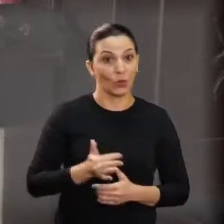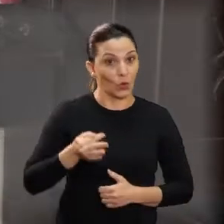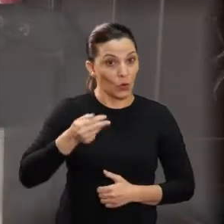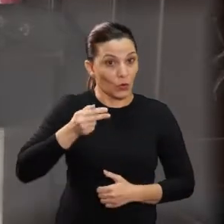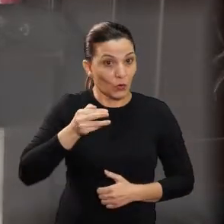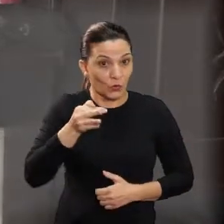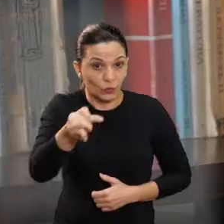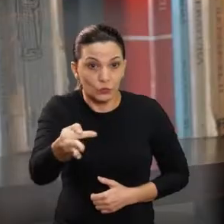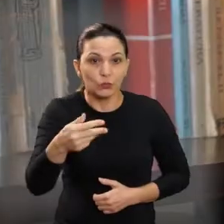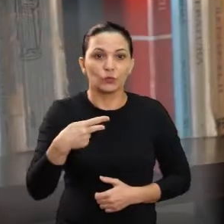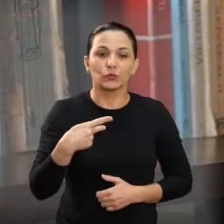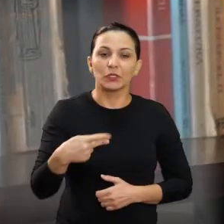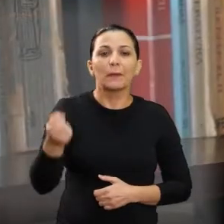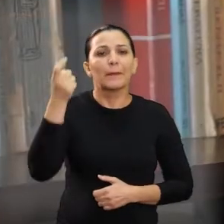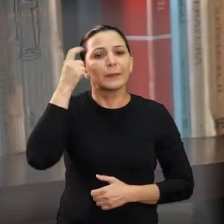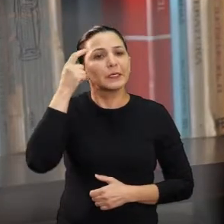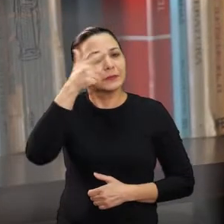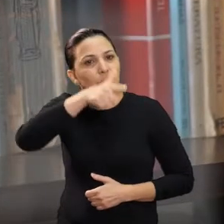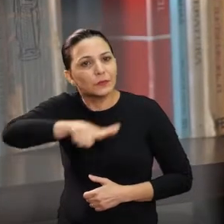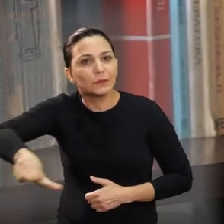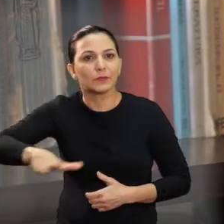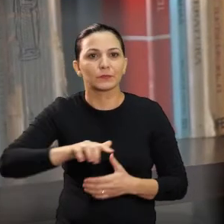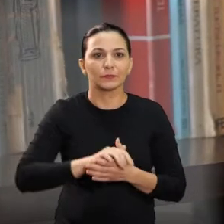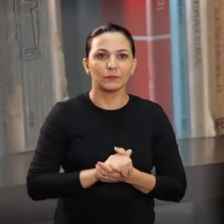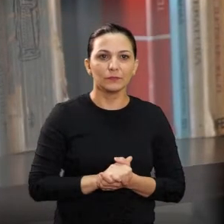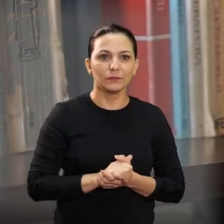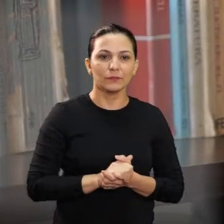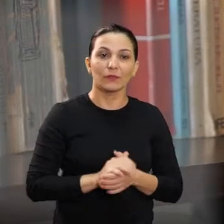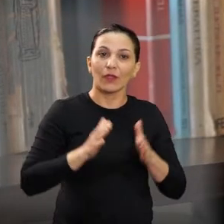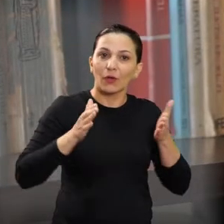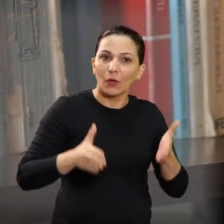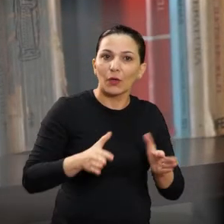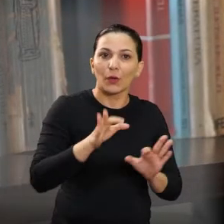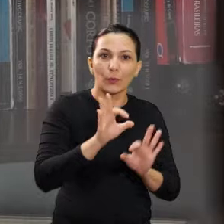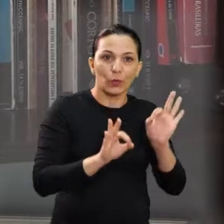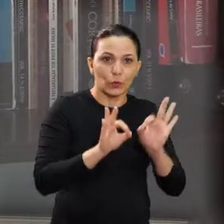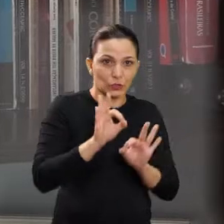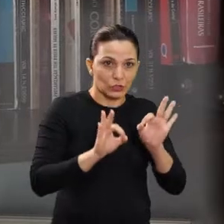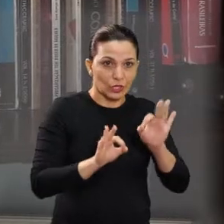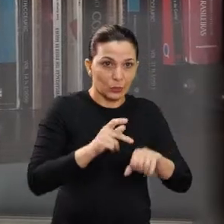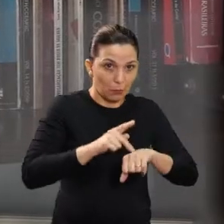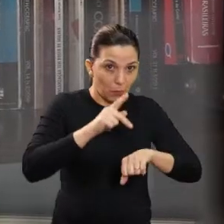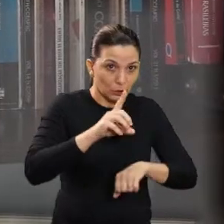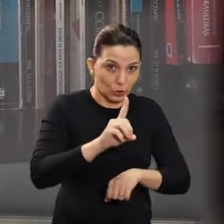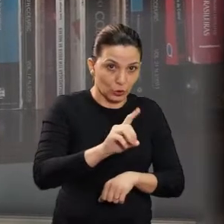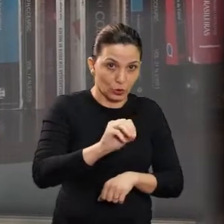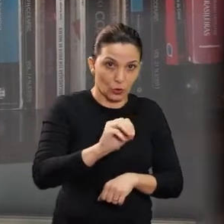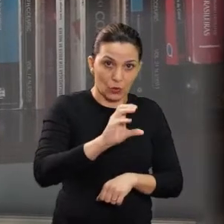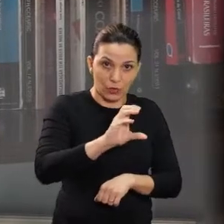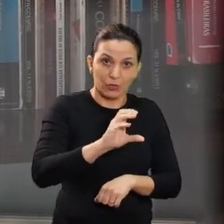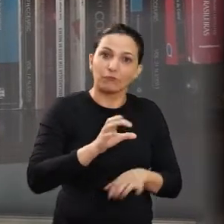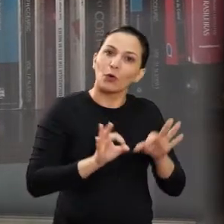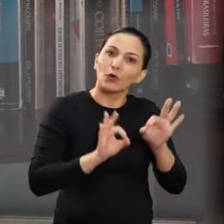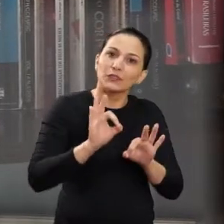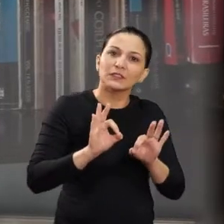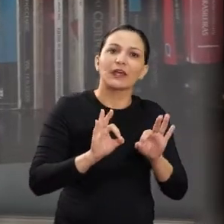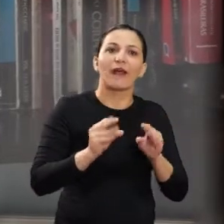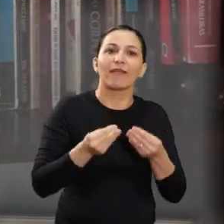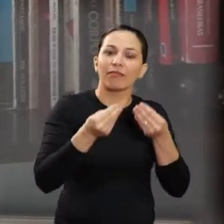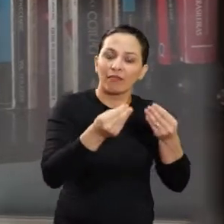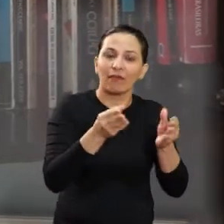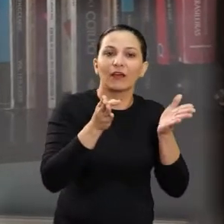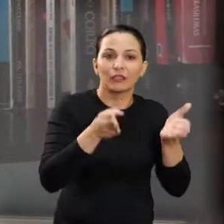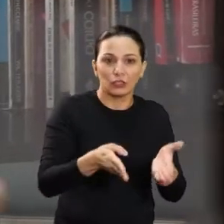foram premiadas. E a Adriene não deixa de pensar no futuro. Estou com um projeto de pós-doc, né?